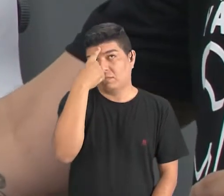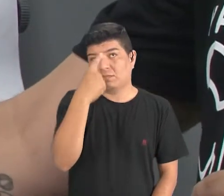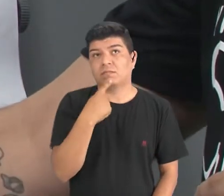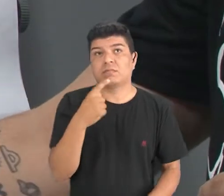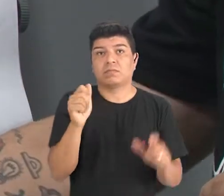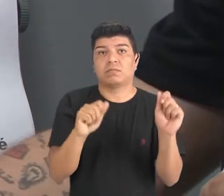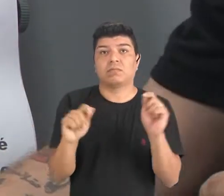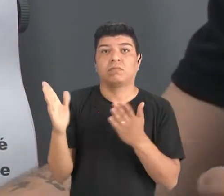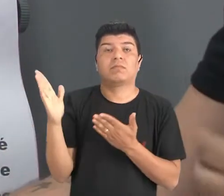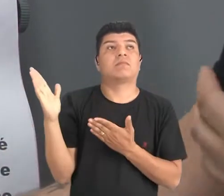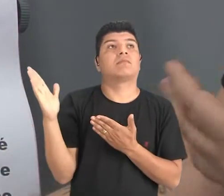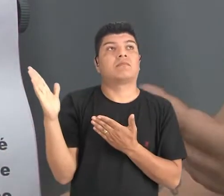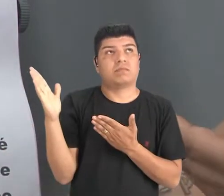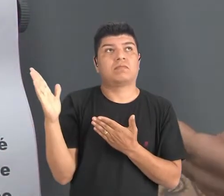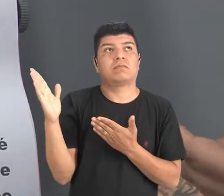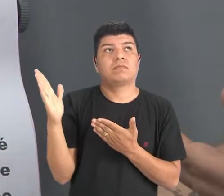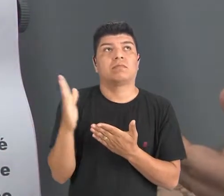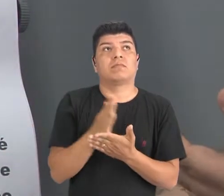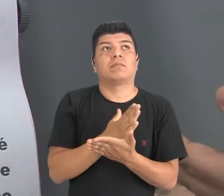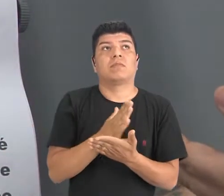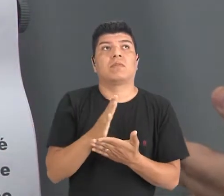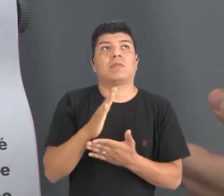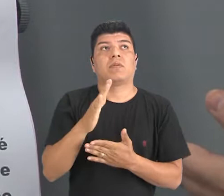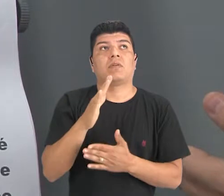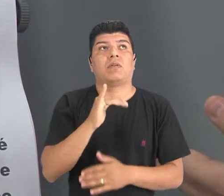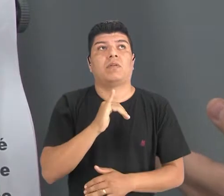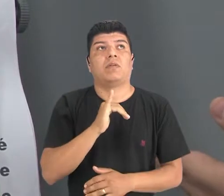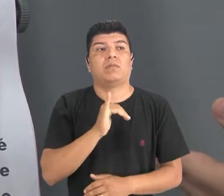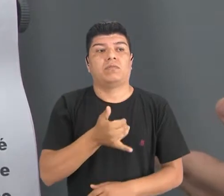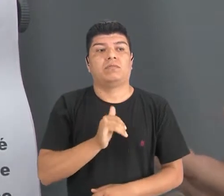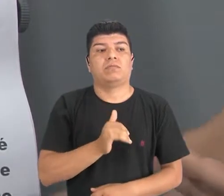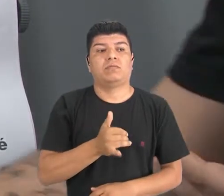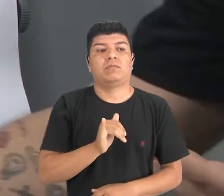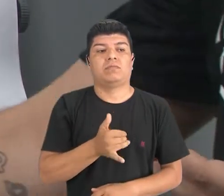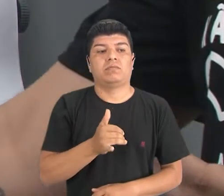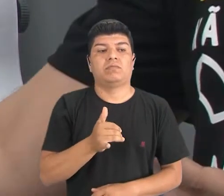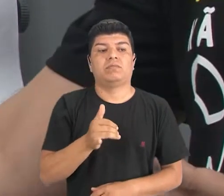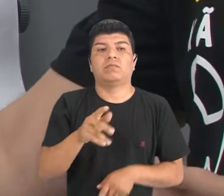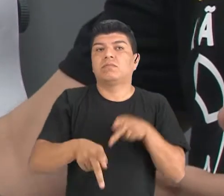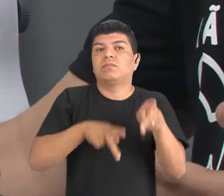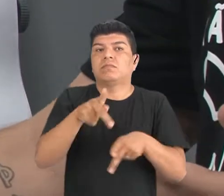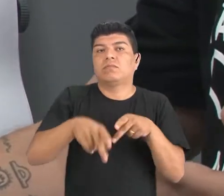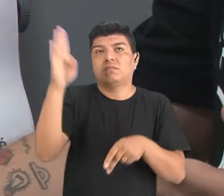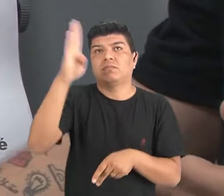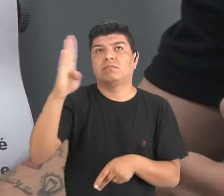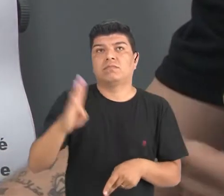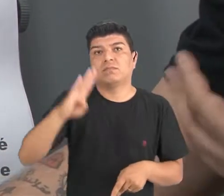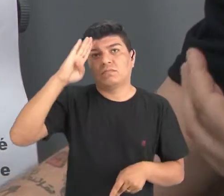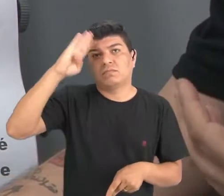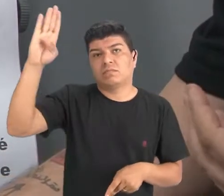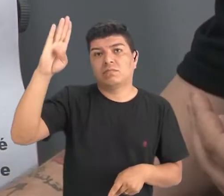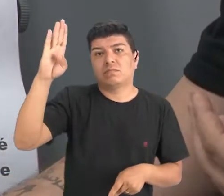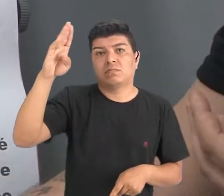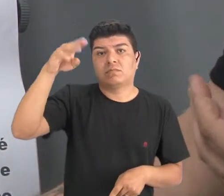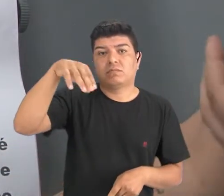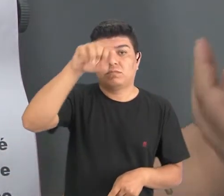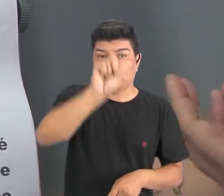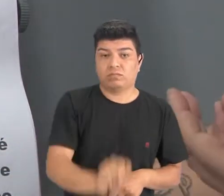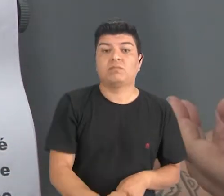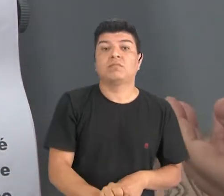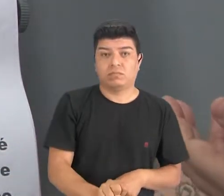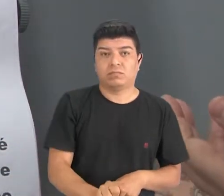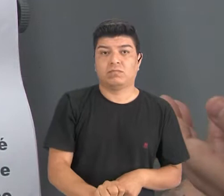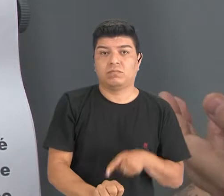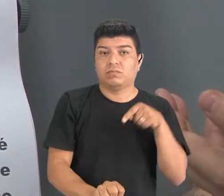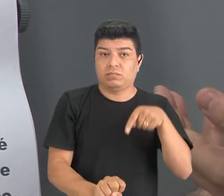É uma das lendas mais populares do Brasil, principalmente na região sul.